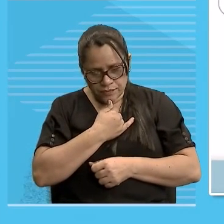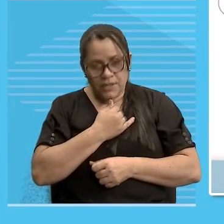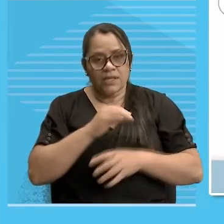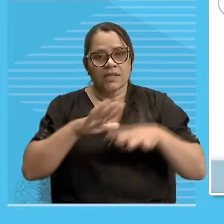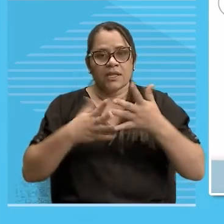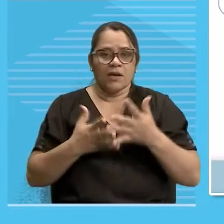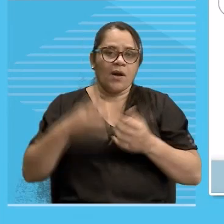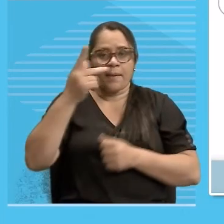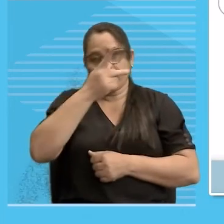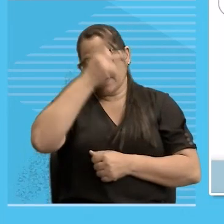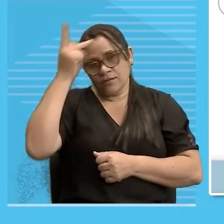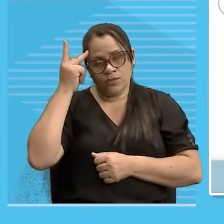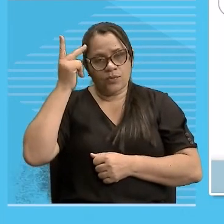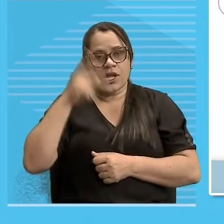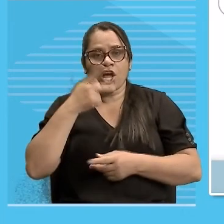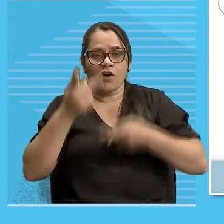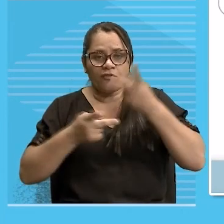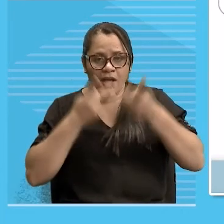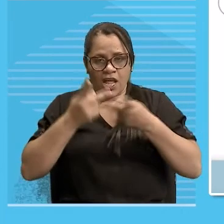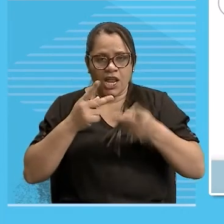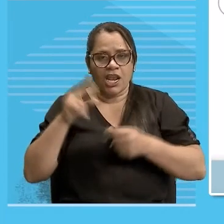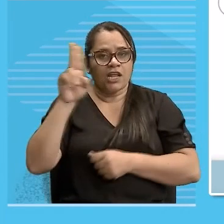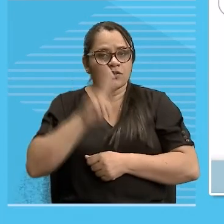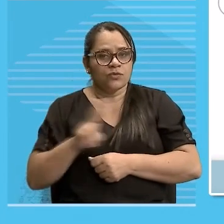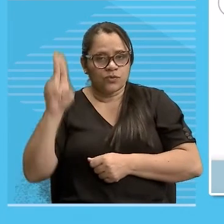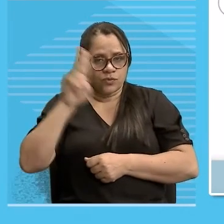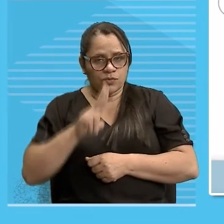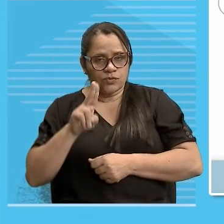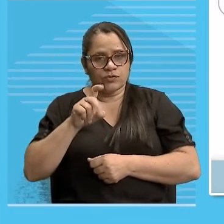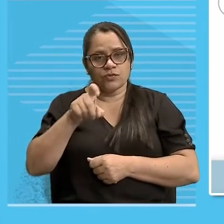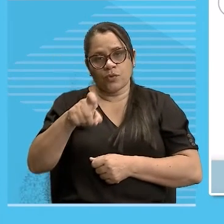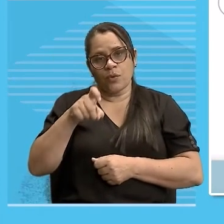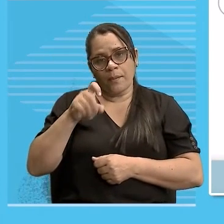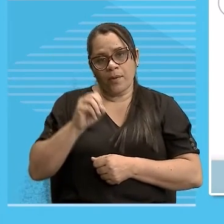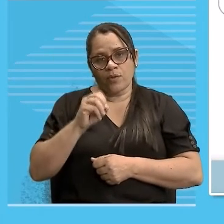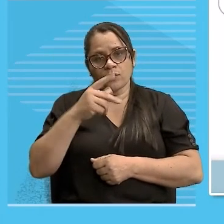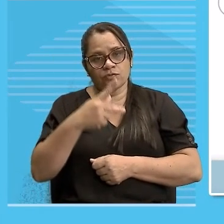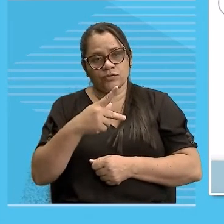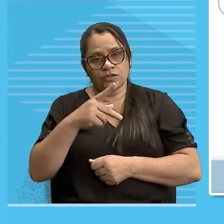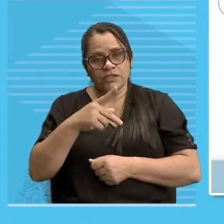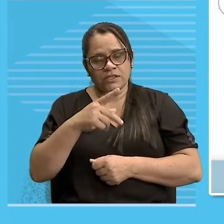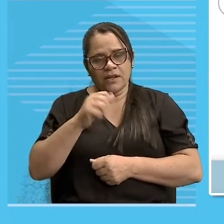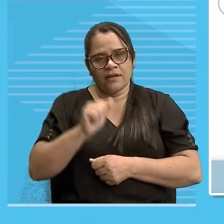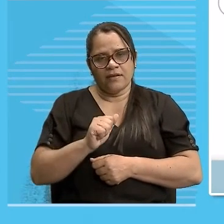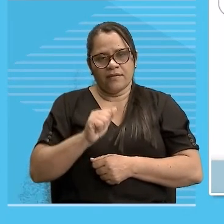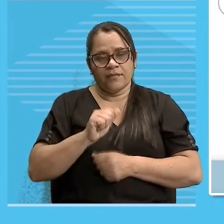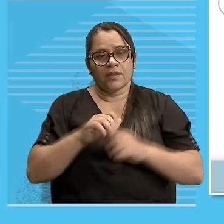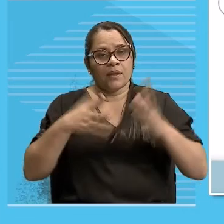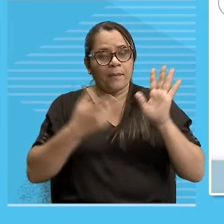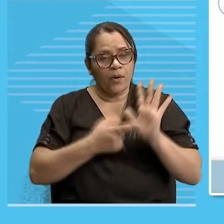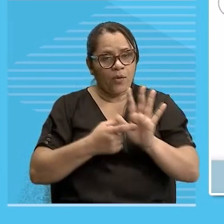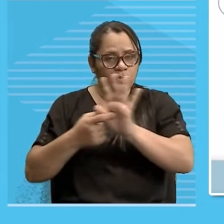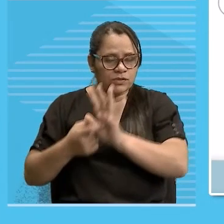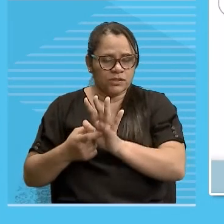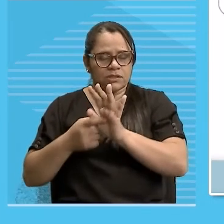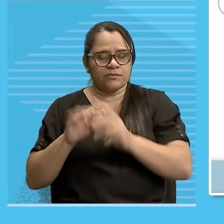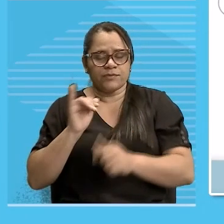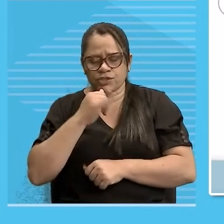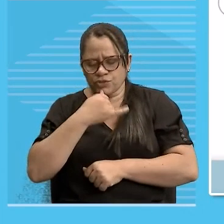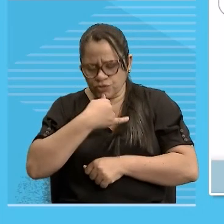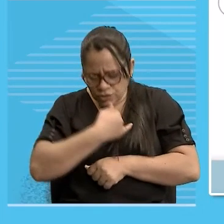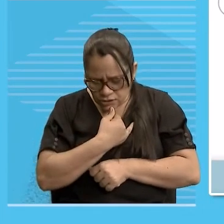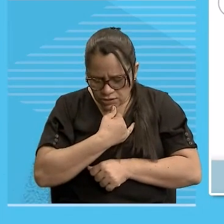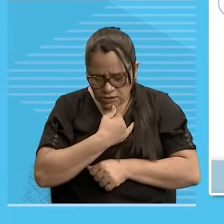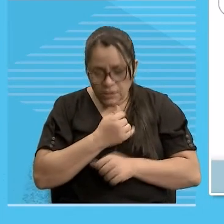quando a gente utiliza puxa vida, né? Ou é para indicar empolgação, susto, surpresa, ou é para indicar desânimo. Ai,